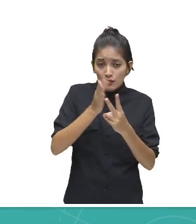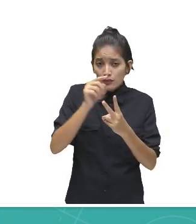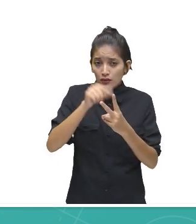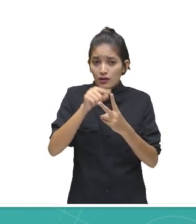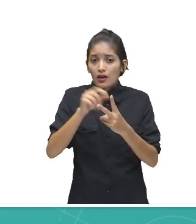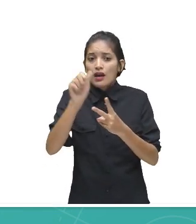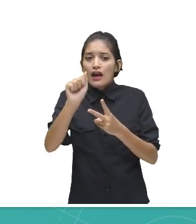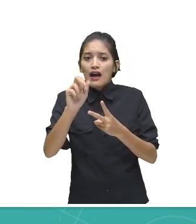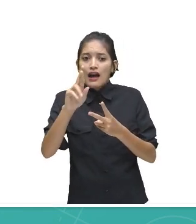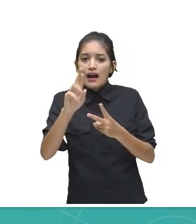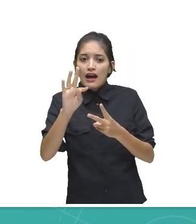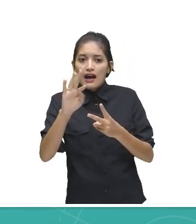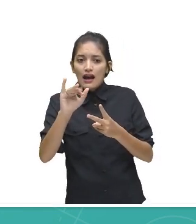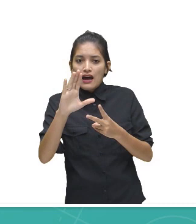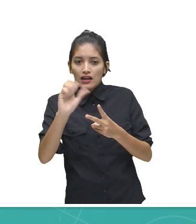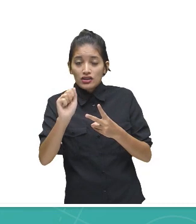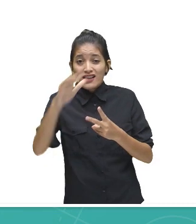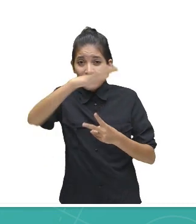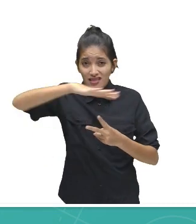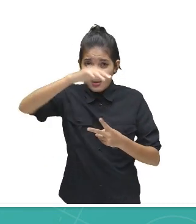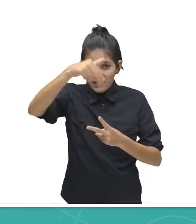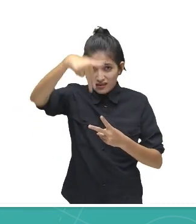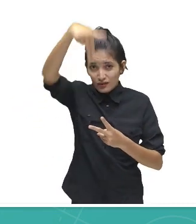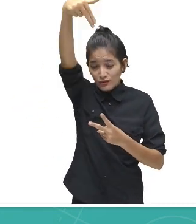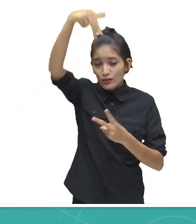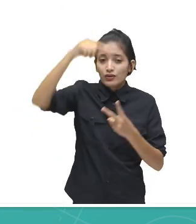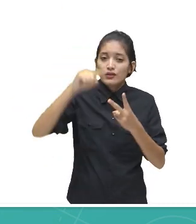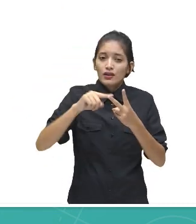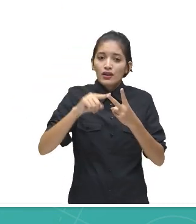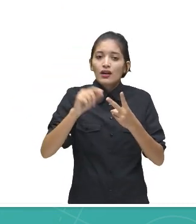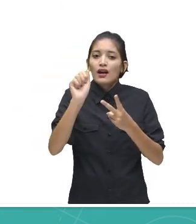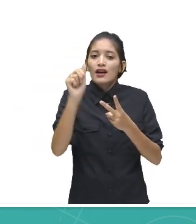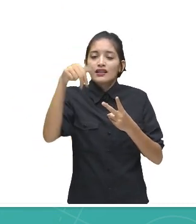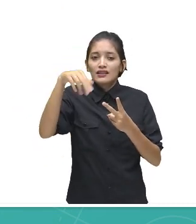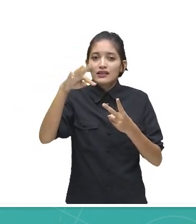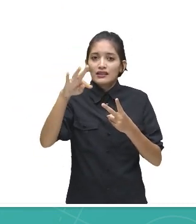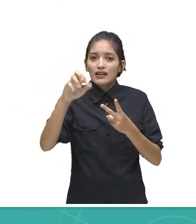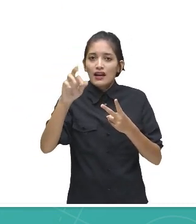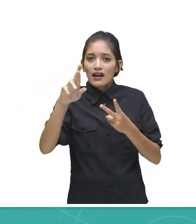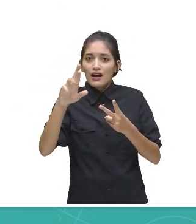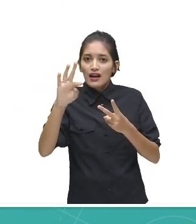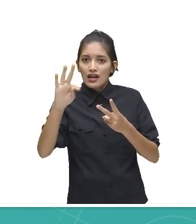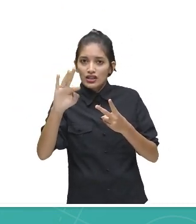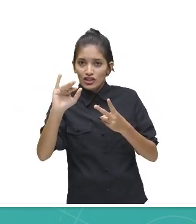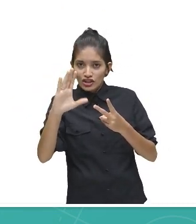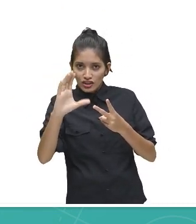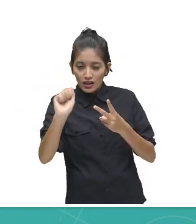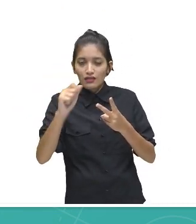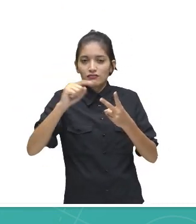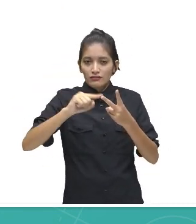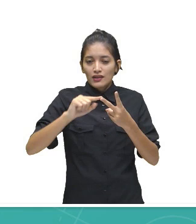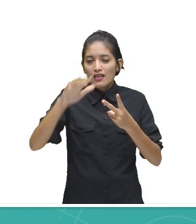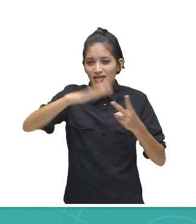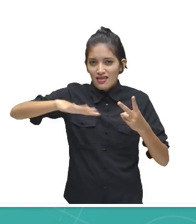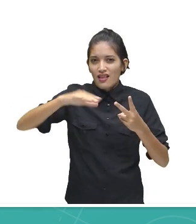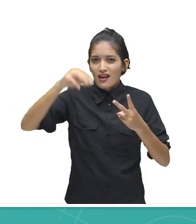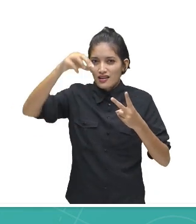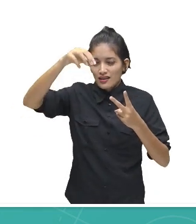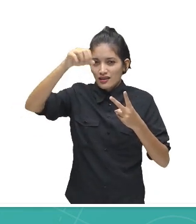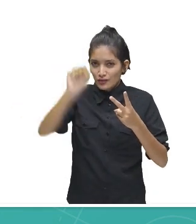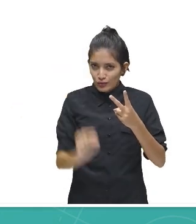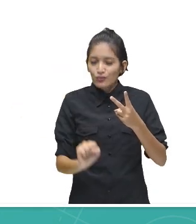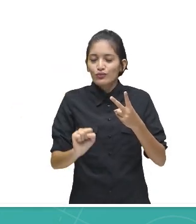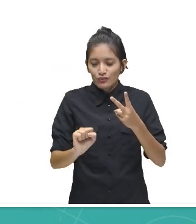lá na área do Polo Norte, e a região Antártica, né, que fica